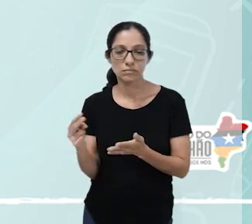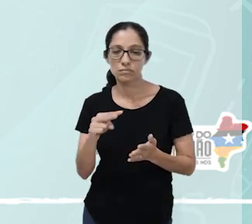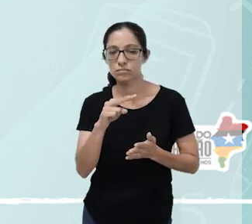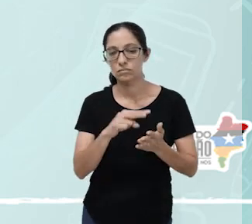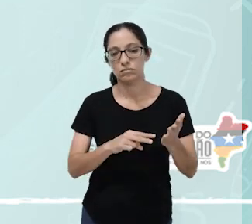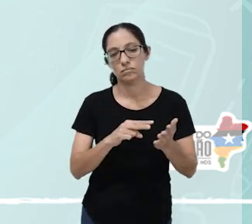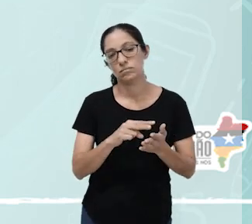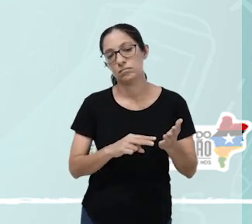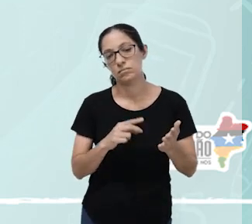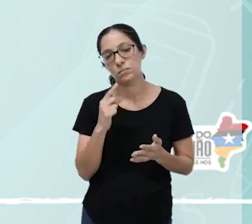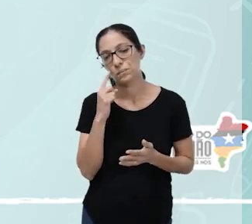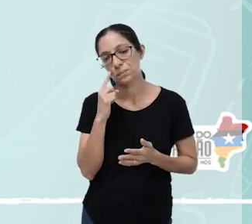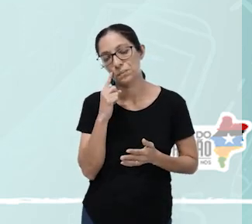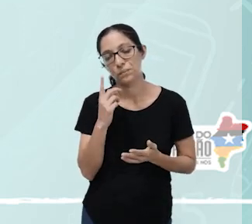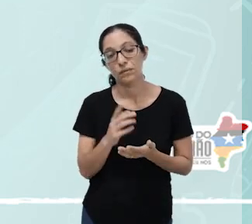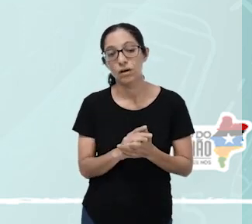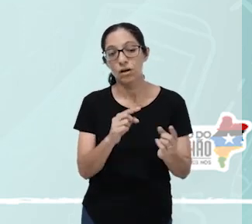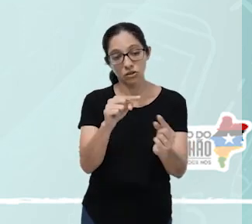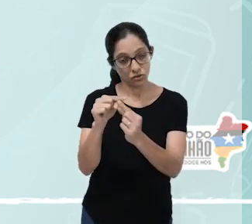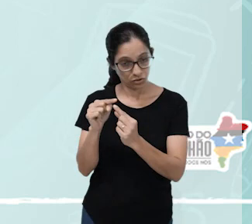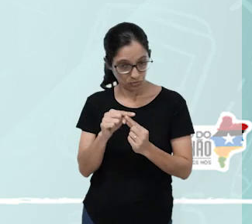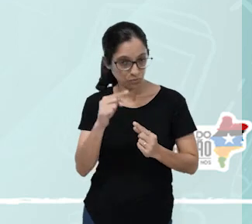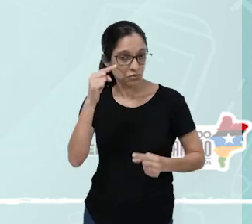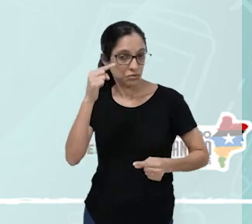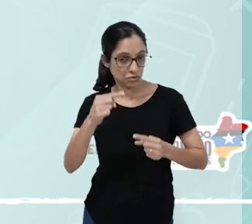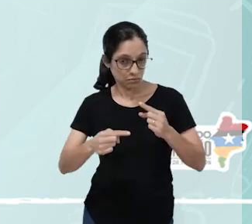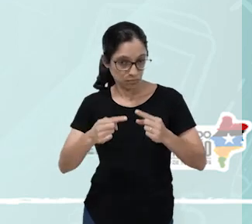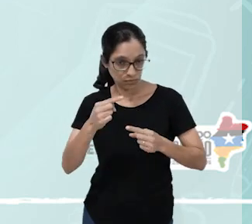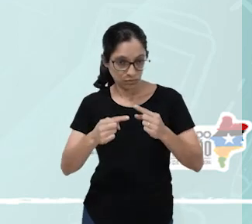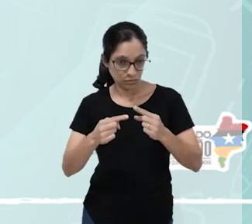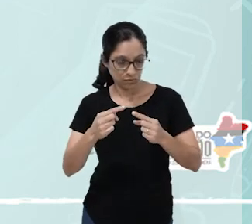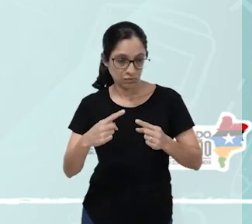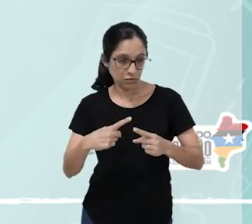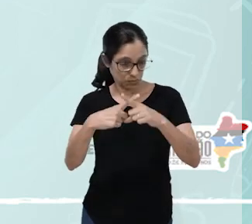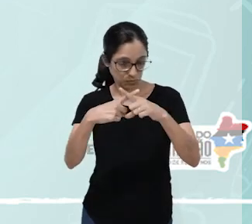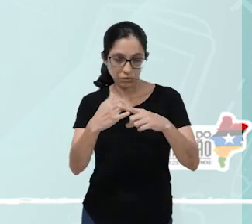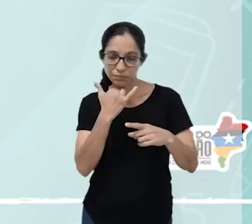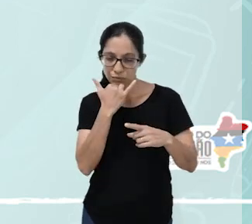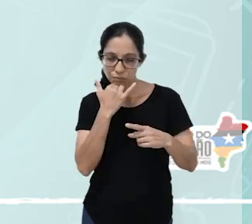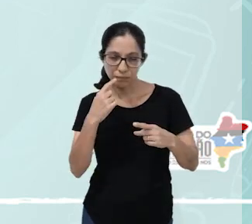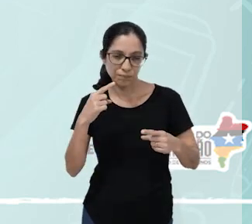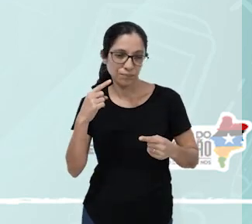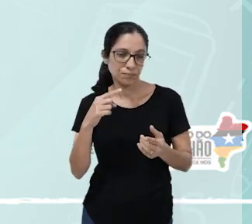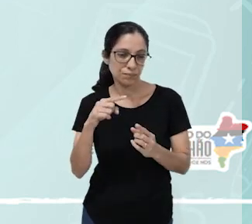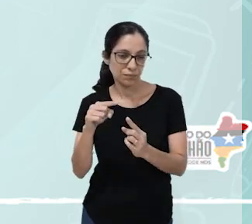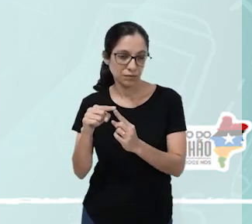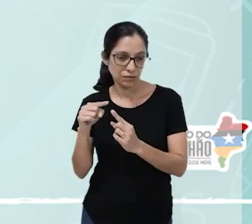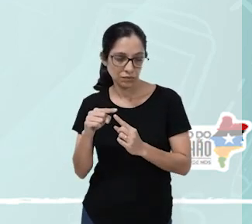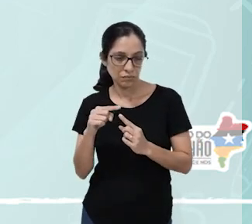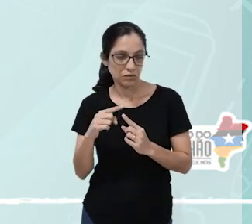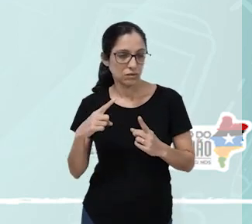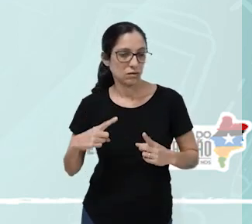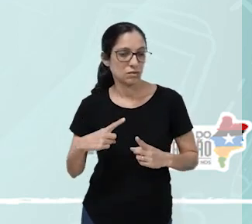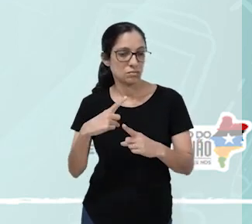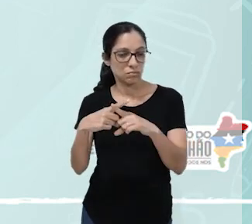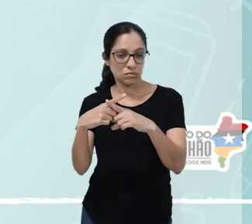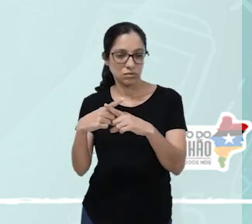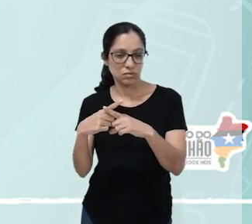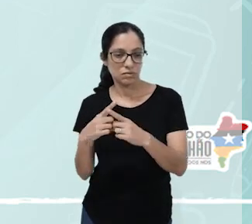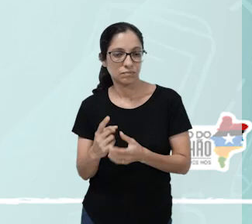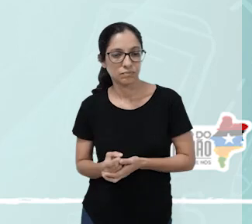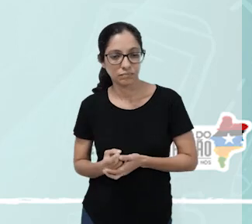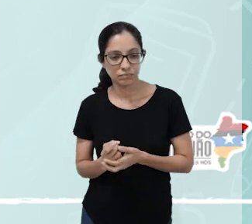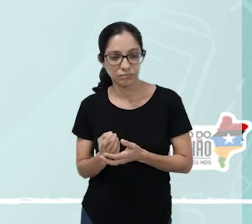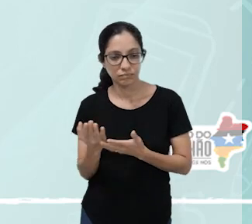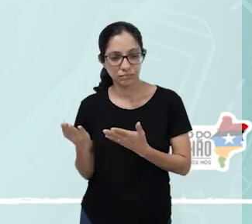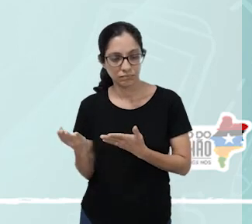cada equipe. Tá aqui, ó, tipos de disputa: individual masculino, individual feminino, duplas